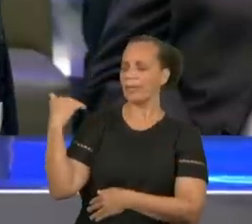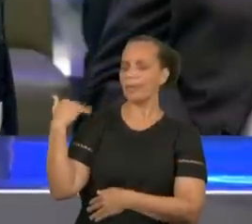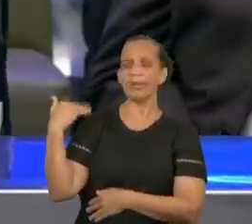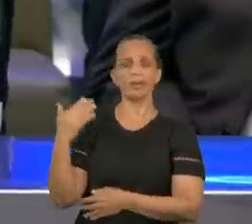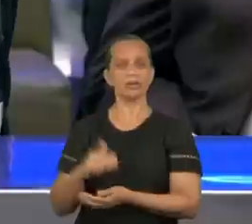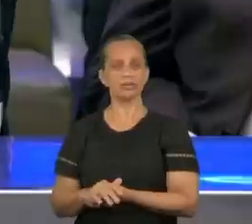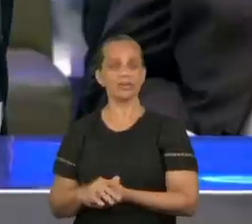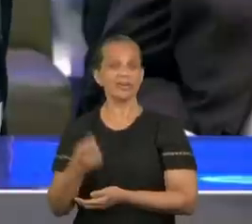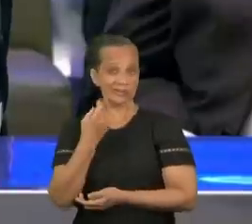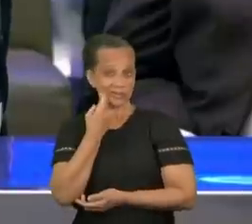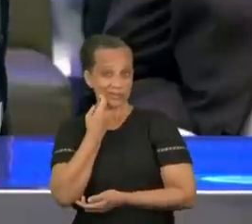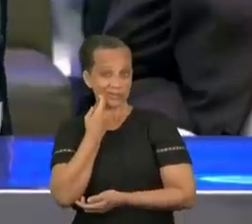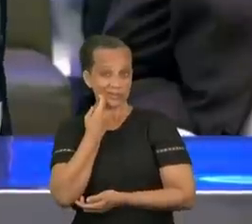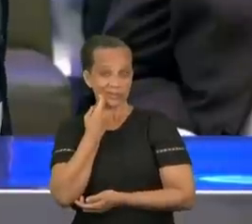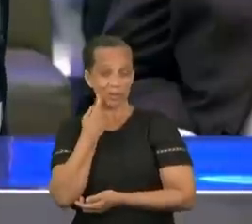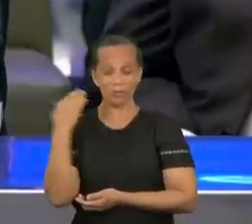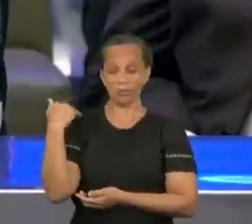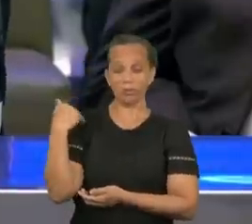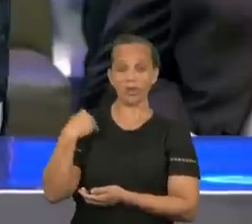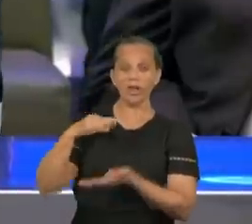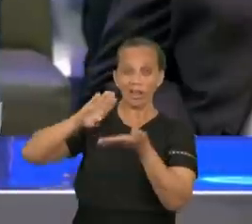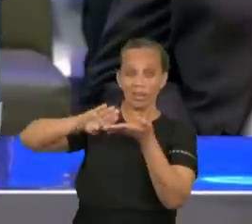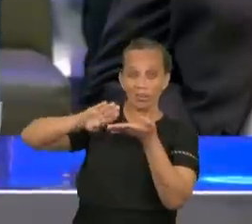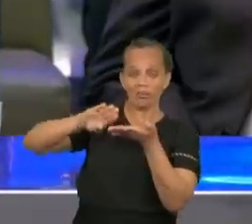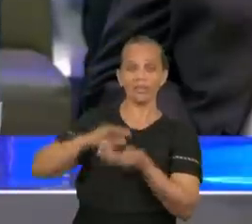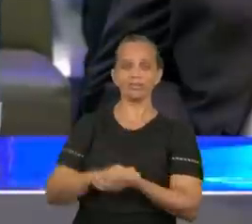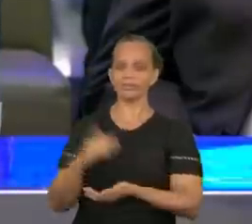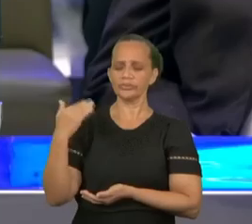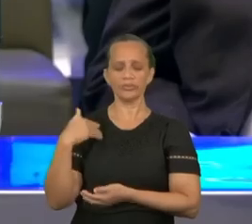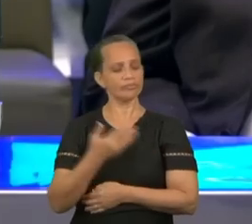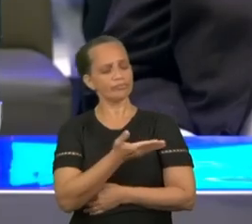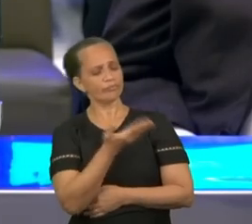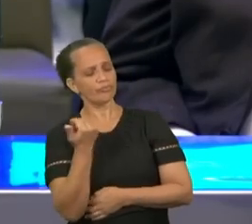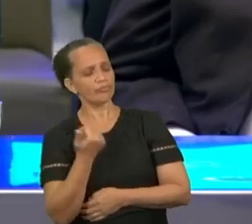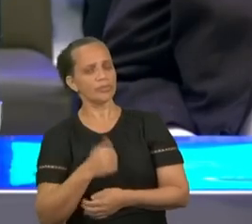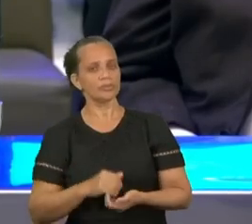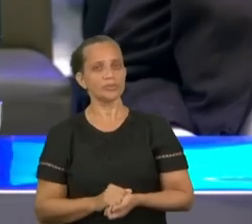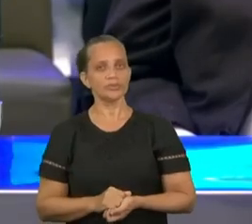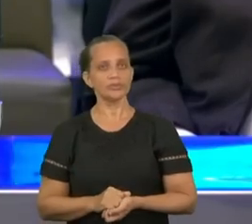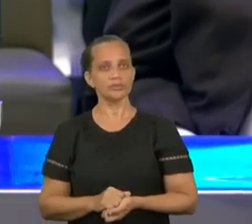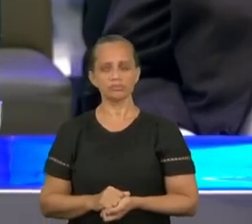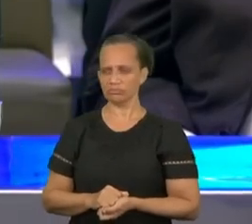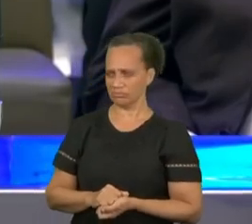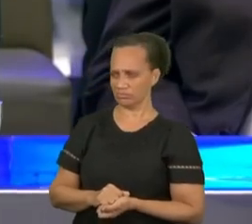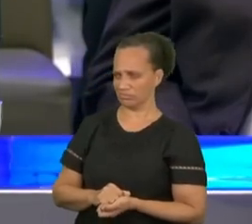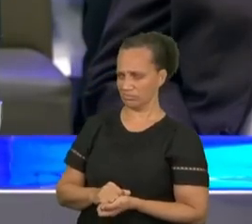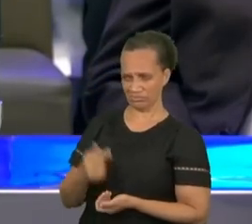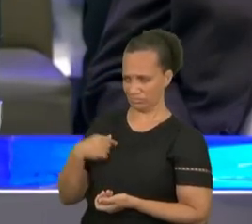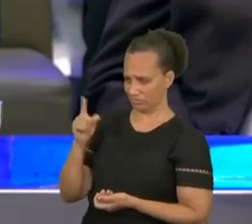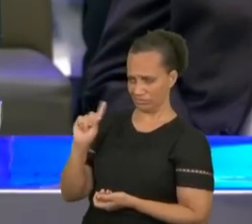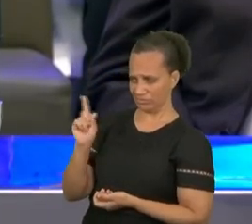os colegas do banco irmão vamos eu não faço isso